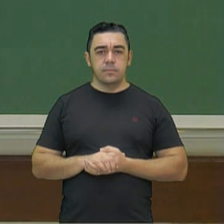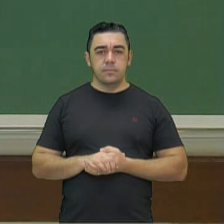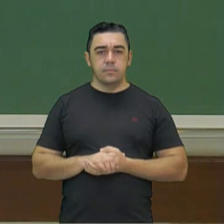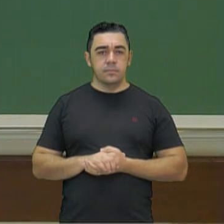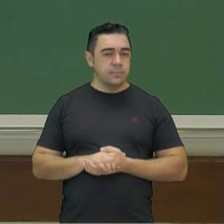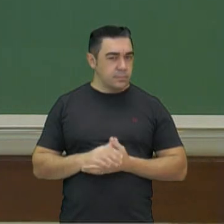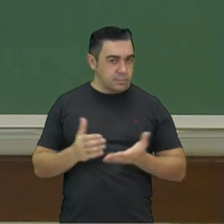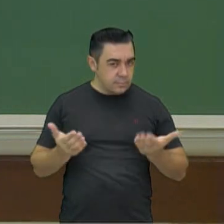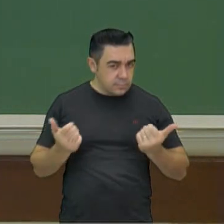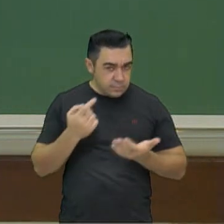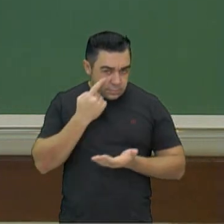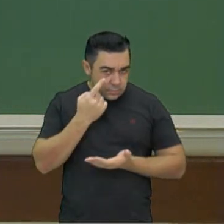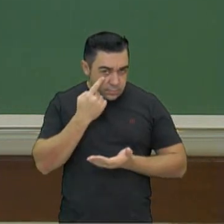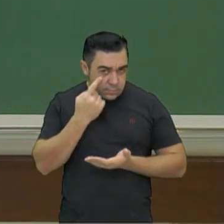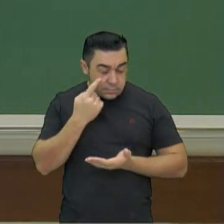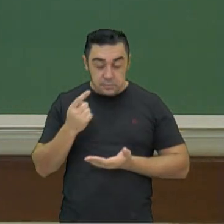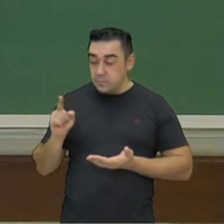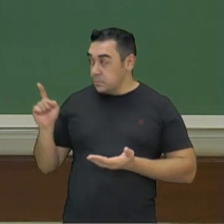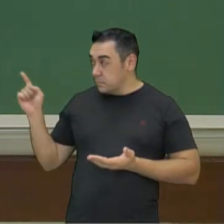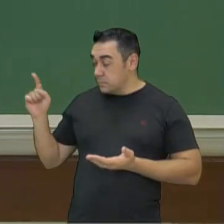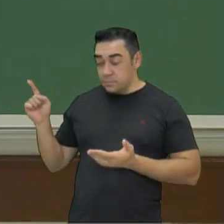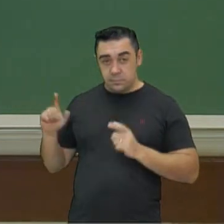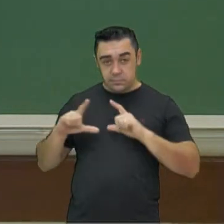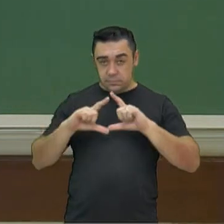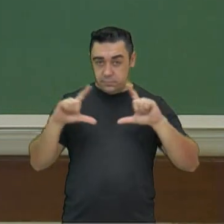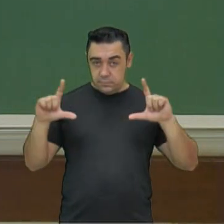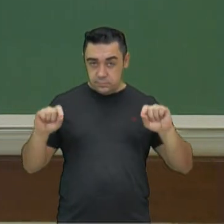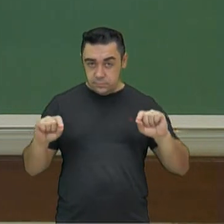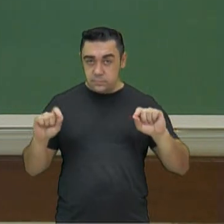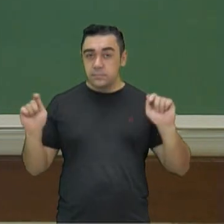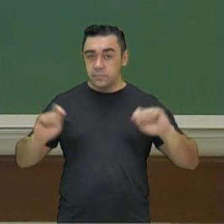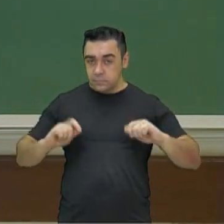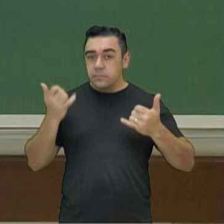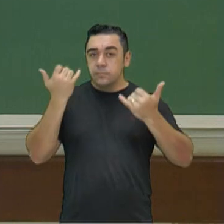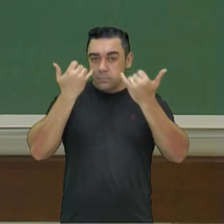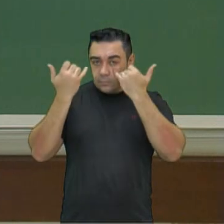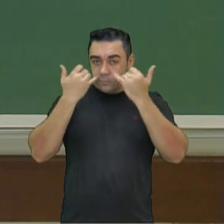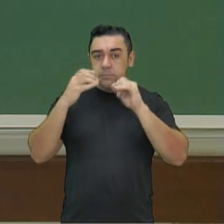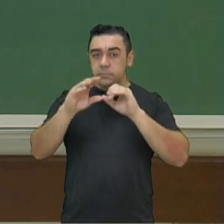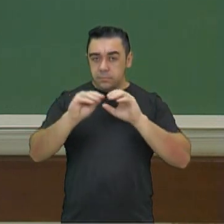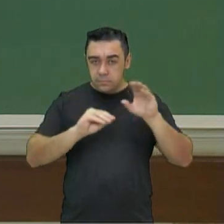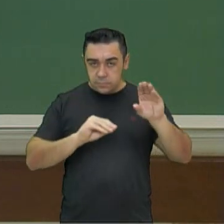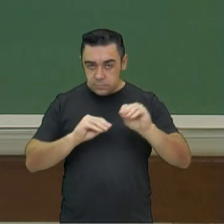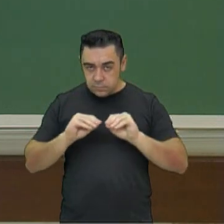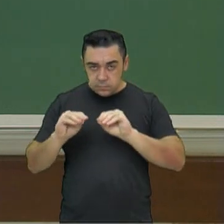Então vamos lá, gente, olhando aqui para a nossa equação, nós conseguimos tirar informações dela.